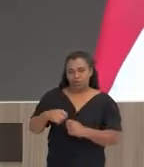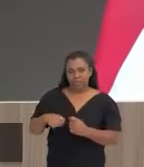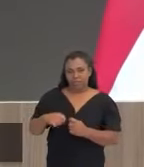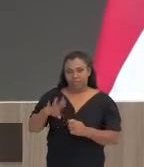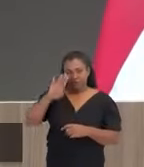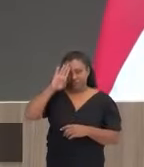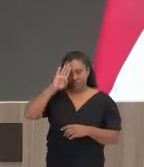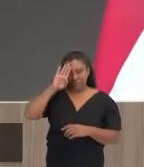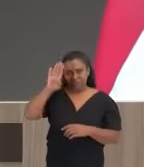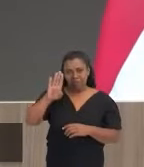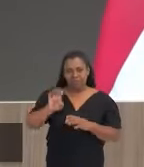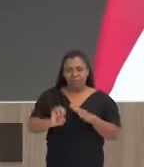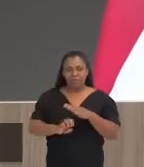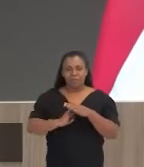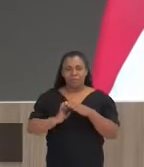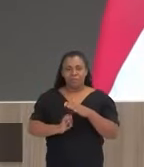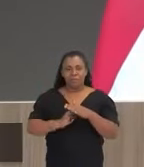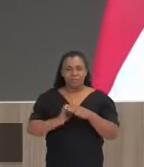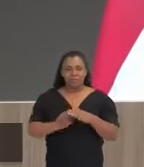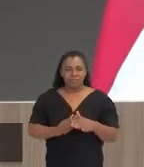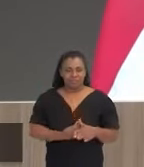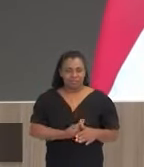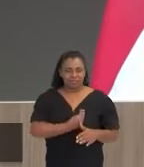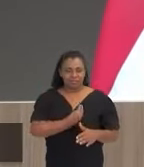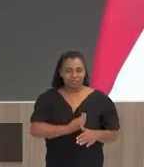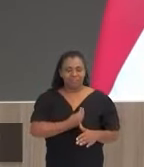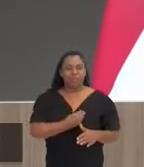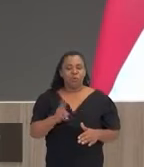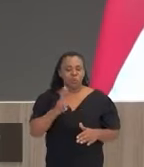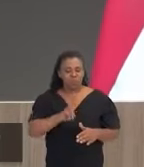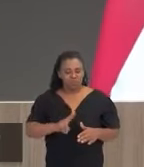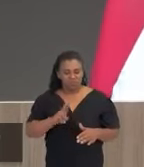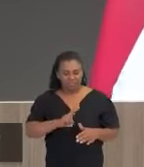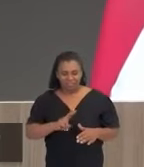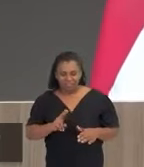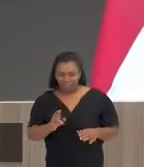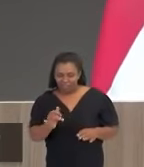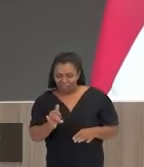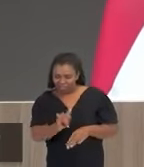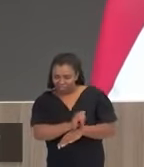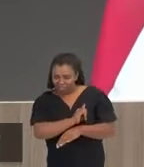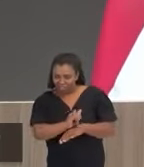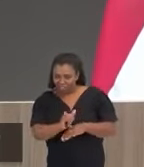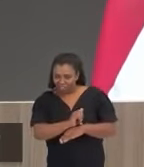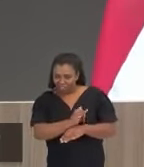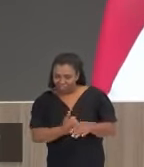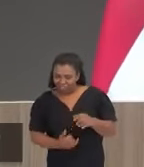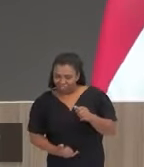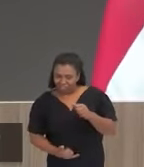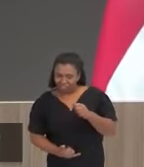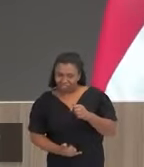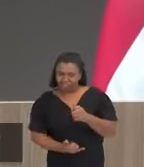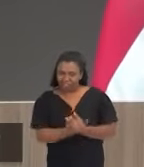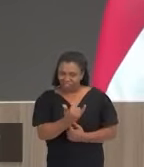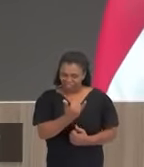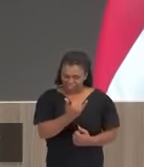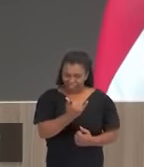principais empresas que estariam utilizando aquele mecanismo denunciado pelo sindicato. E